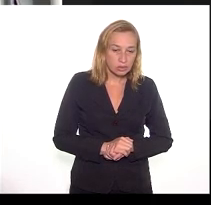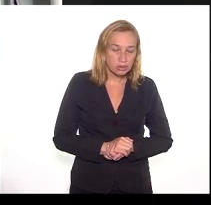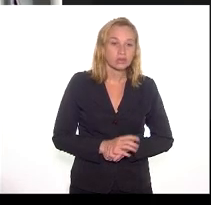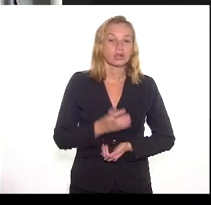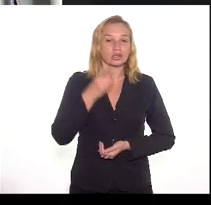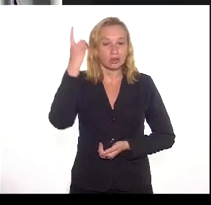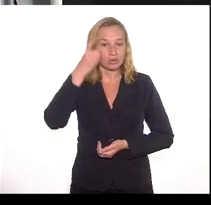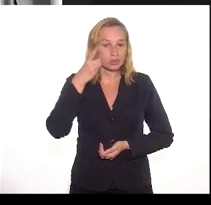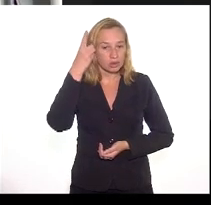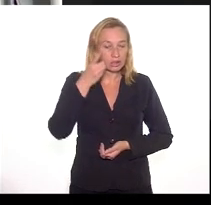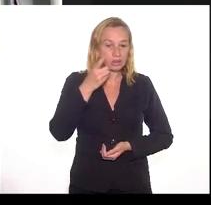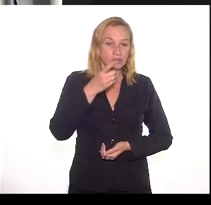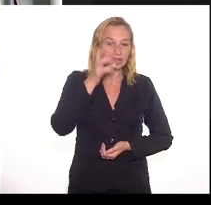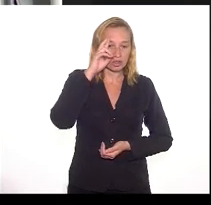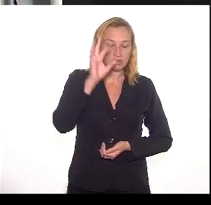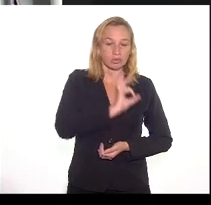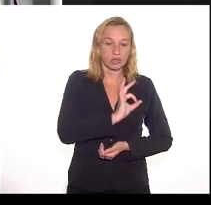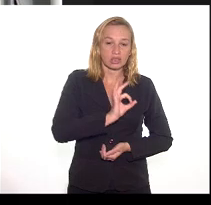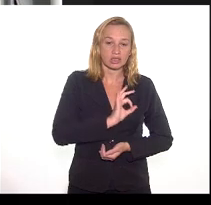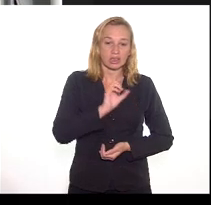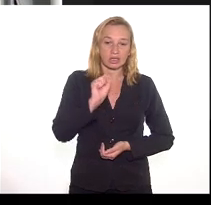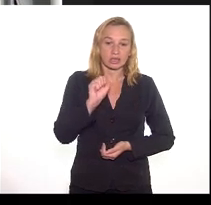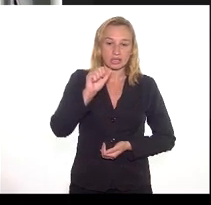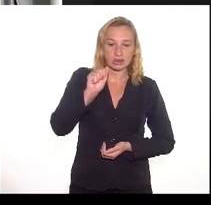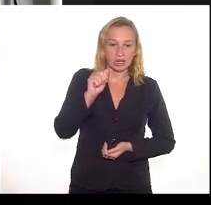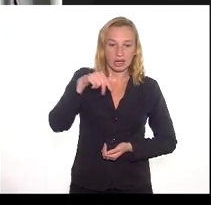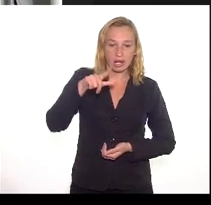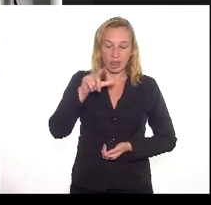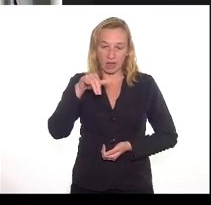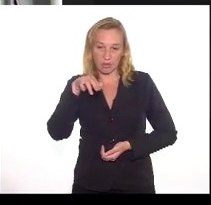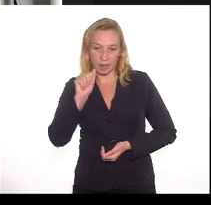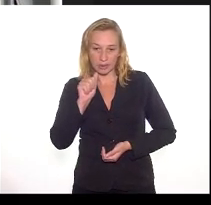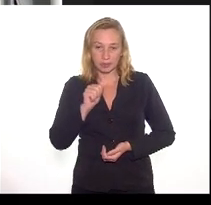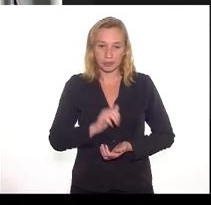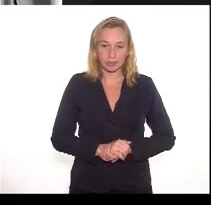Deputado Coronel Salema, pela segurança pública.